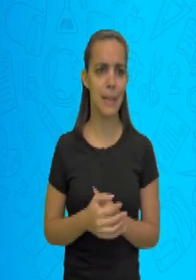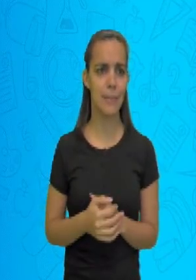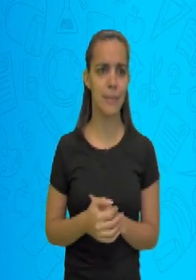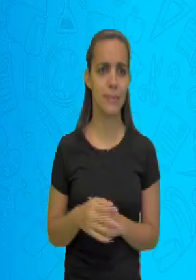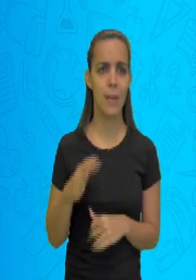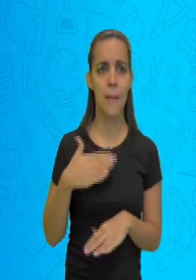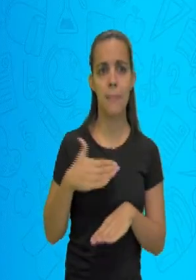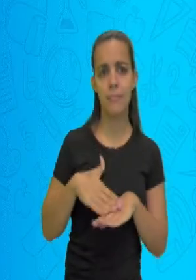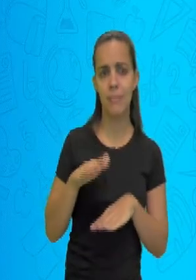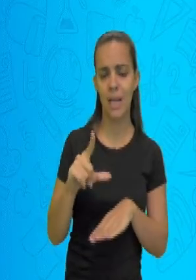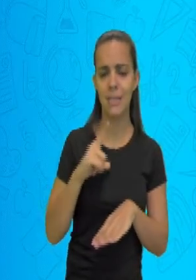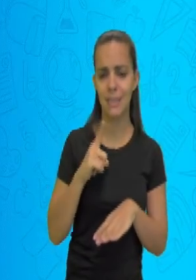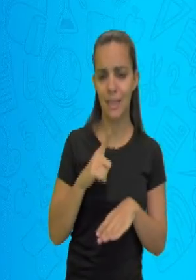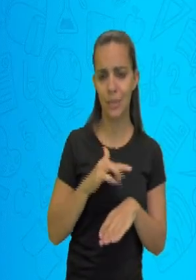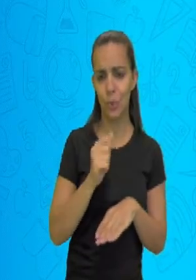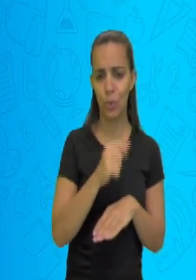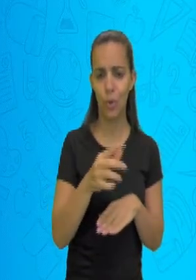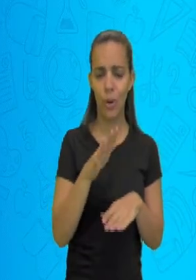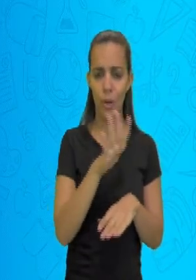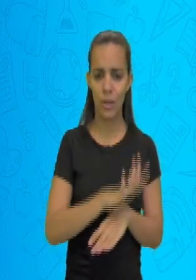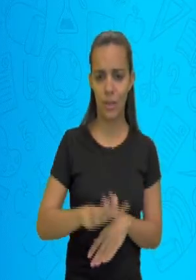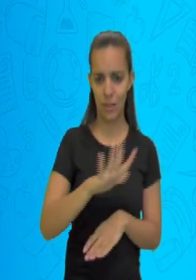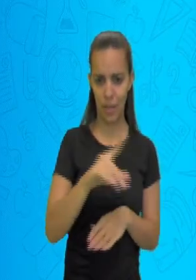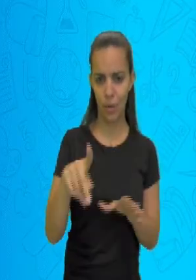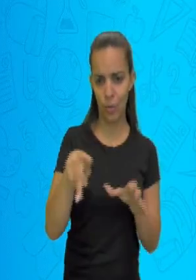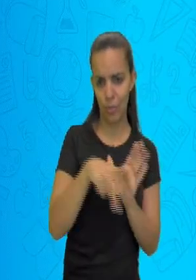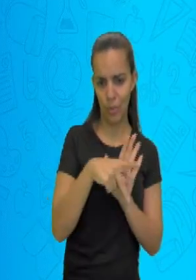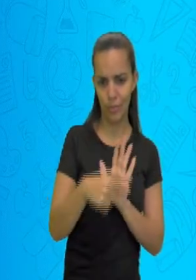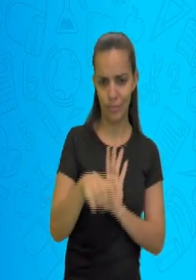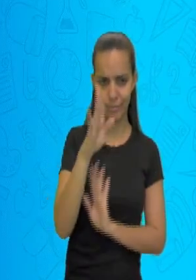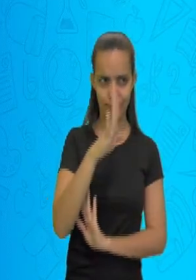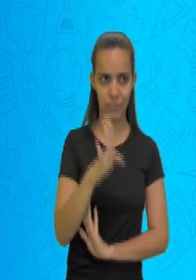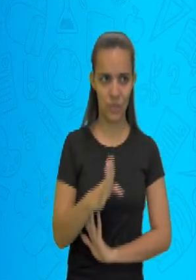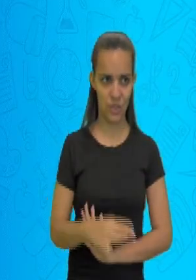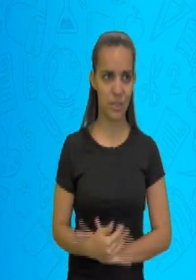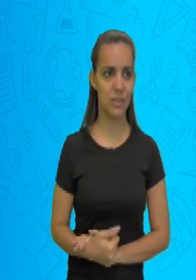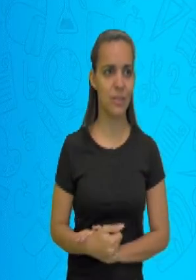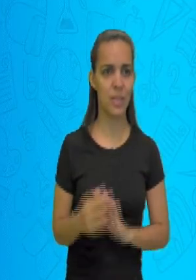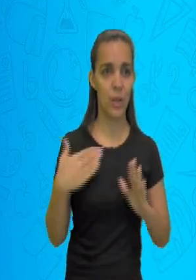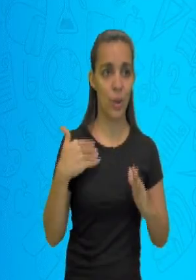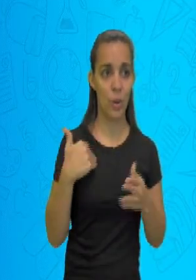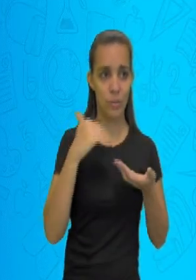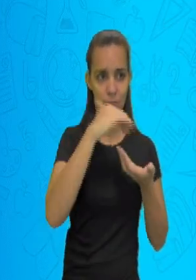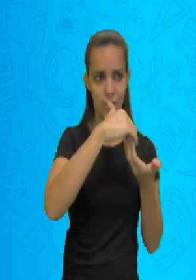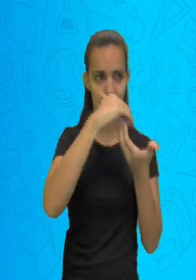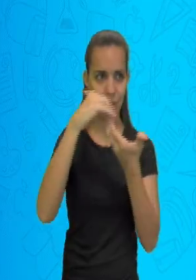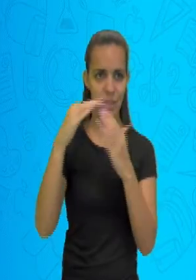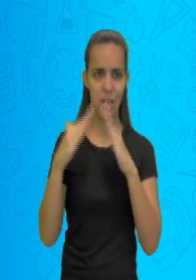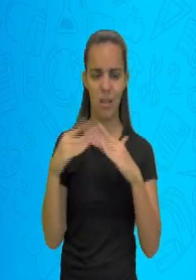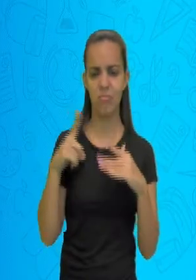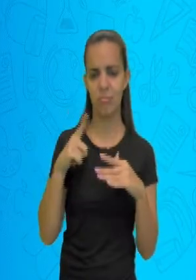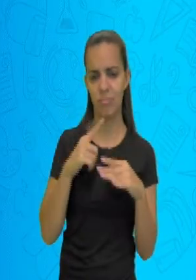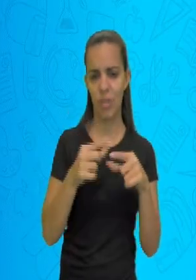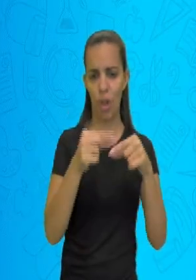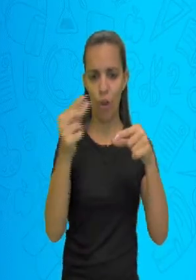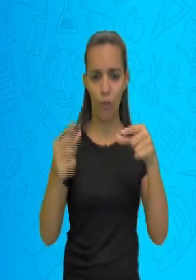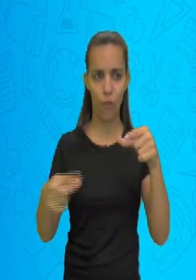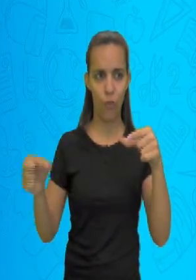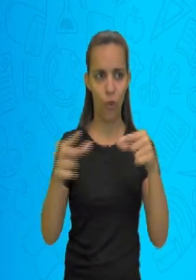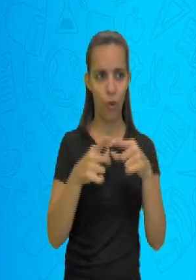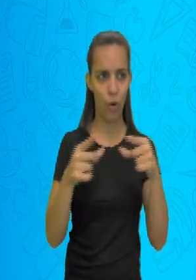nos municípios do interior do Brasil. Os telhados, eles podem ser também de folhas,